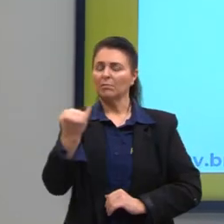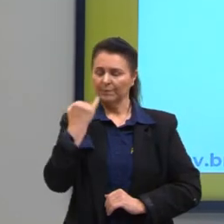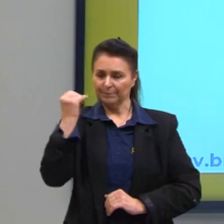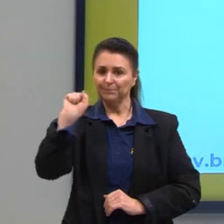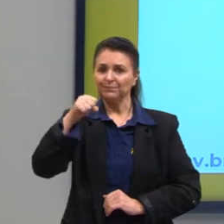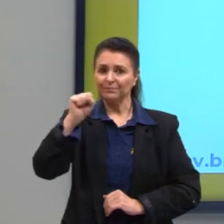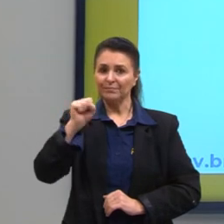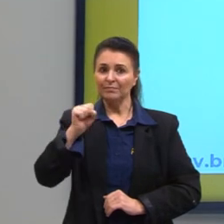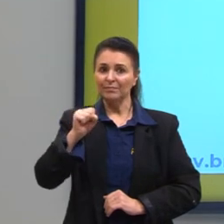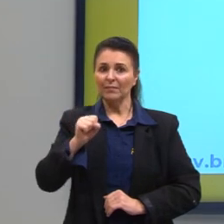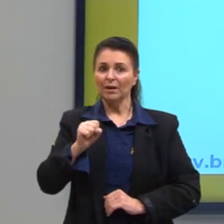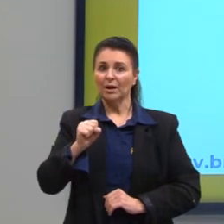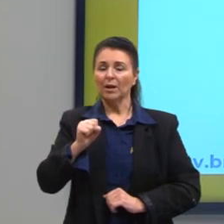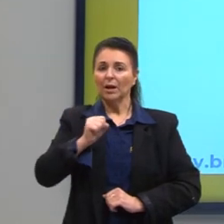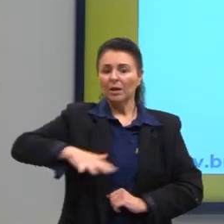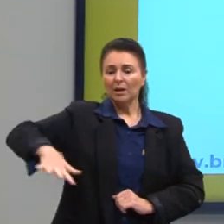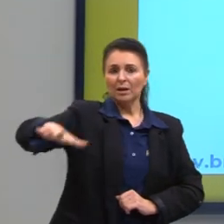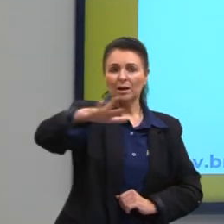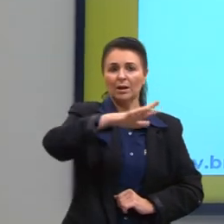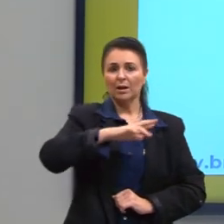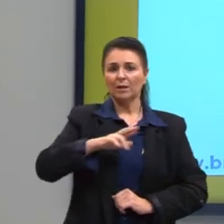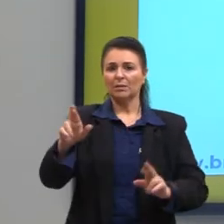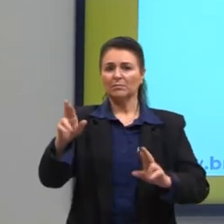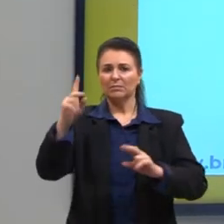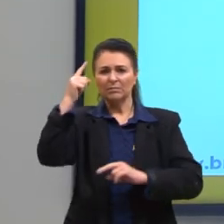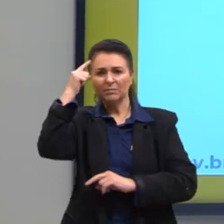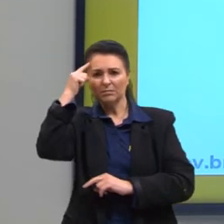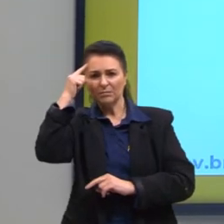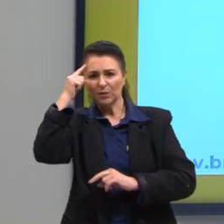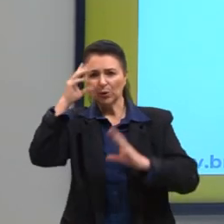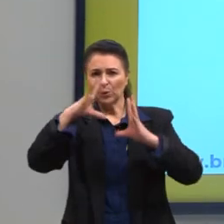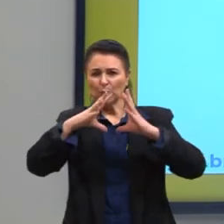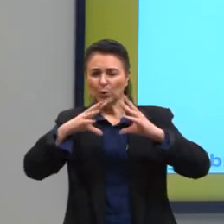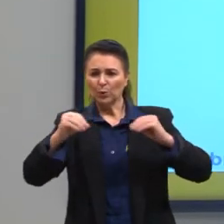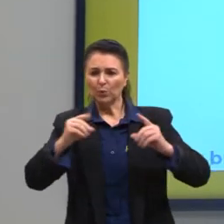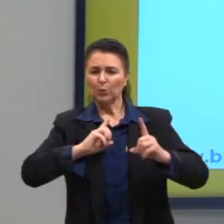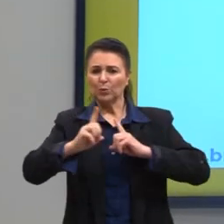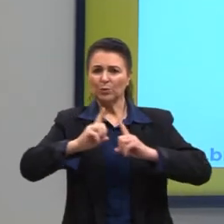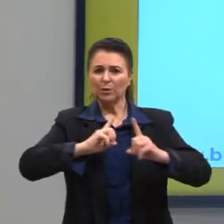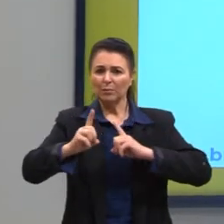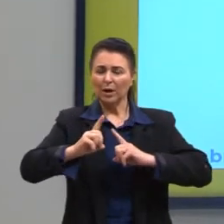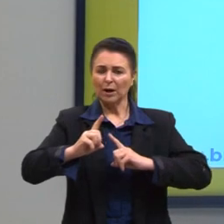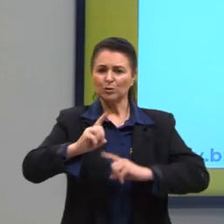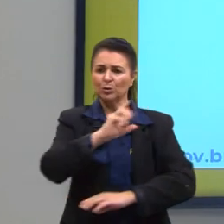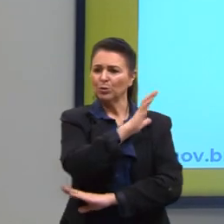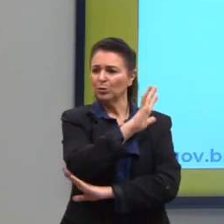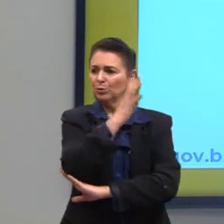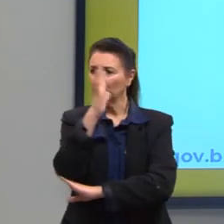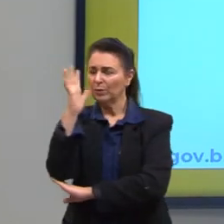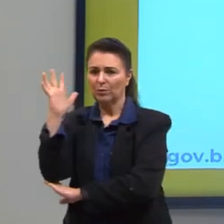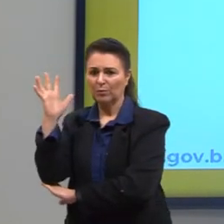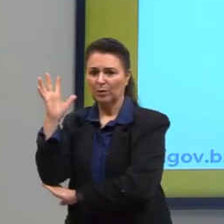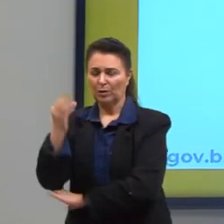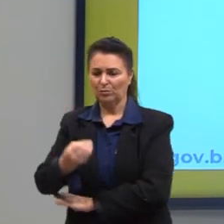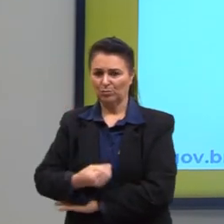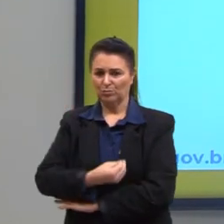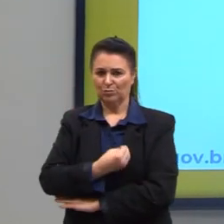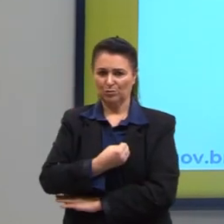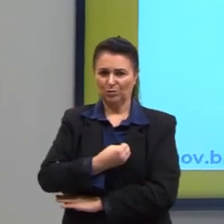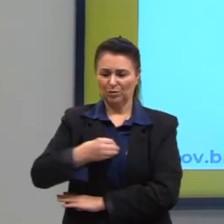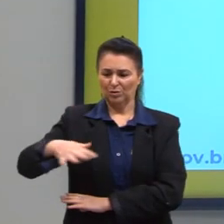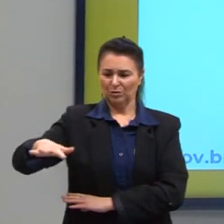importantes abrangência de suas relevantes eu fiz gota quando se debate sobre o meio ambiente não vocês gostam meio